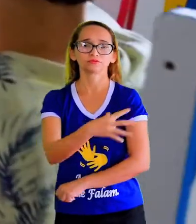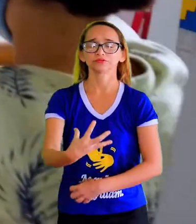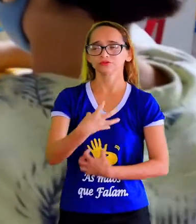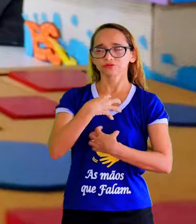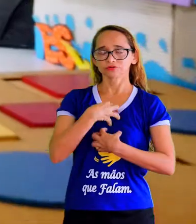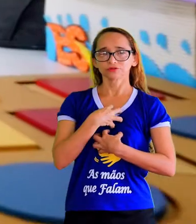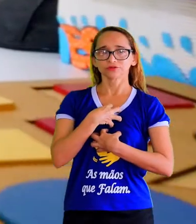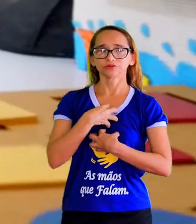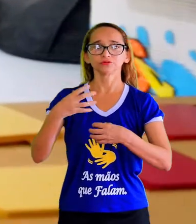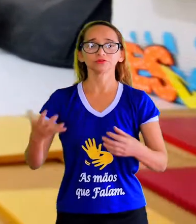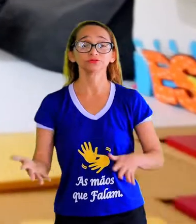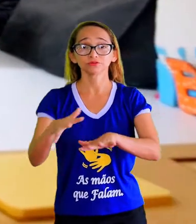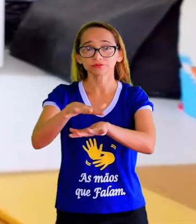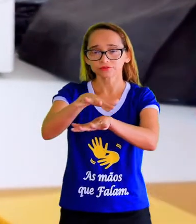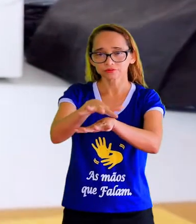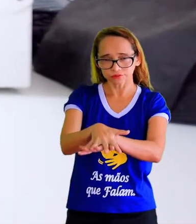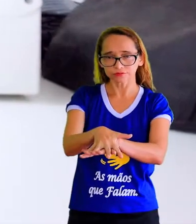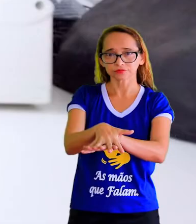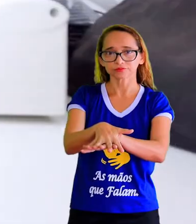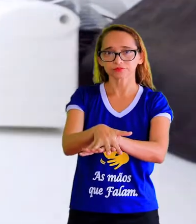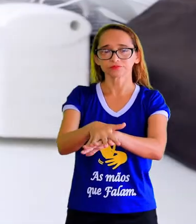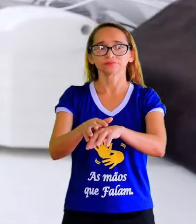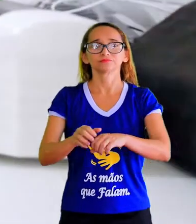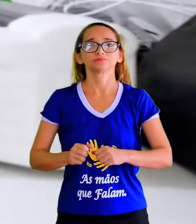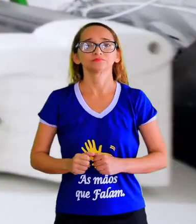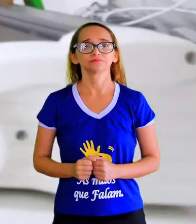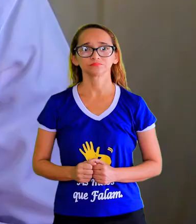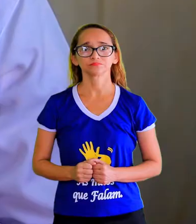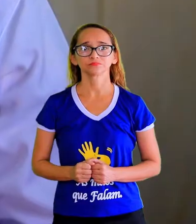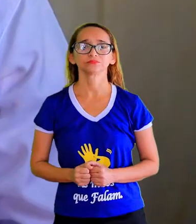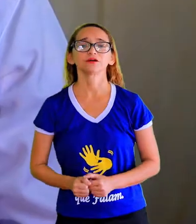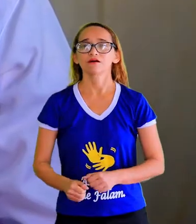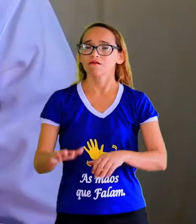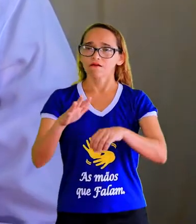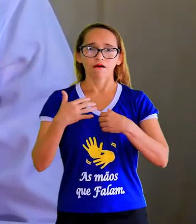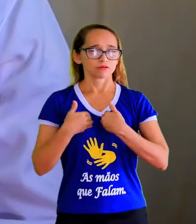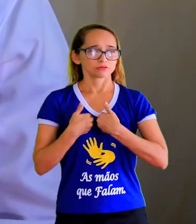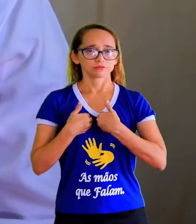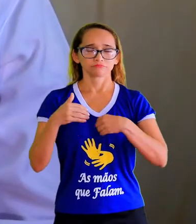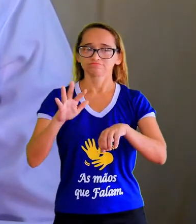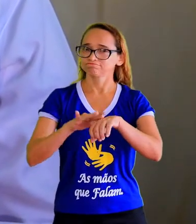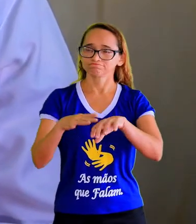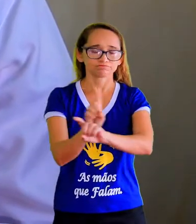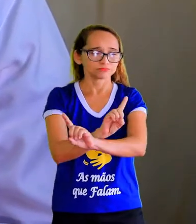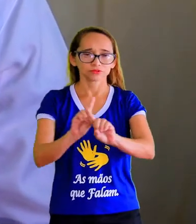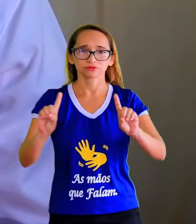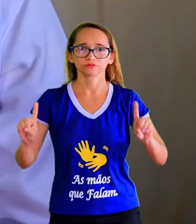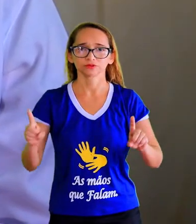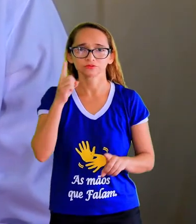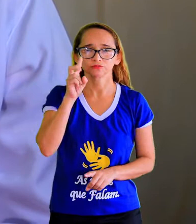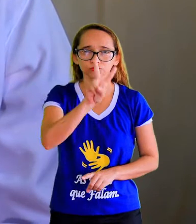a autonomia desse aluno para que ele possa estar inserido no contexto escolar. E lembre-se, o autismo não é uma